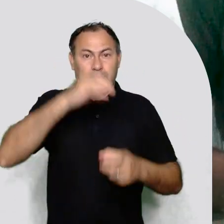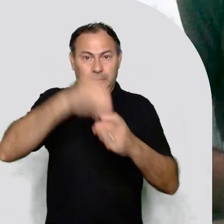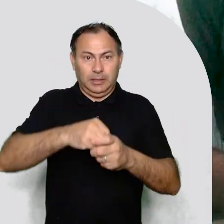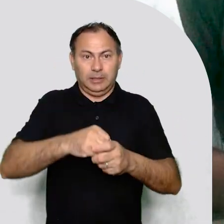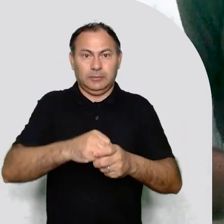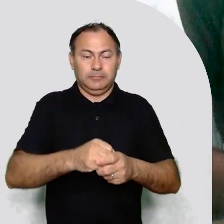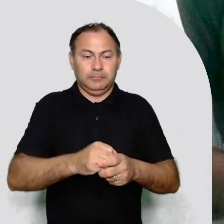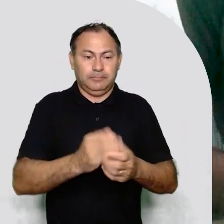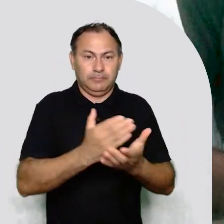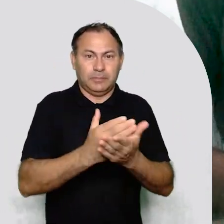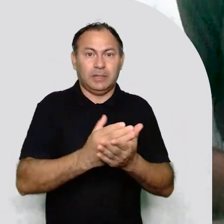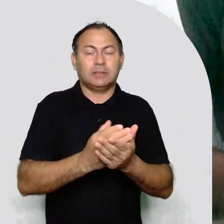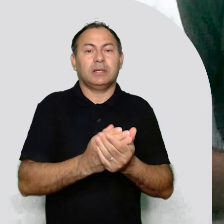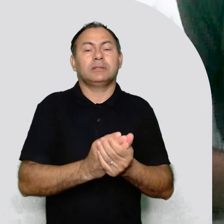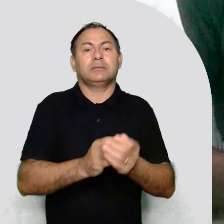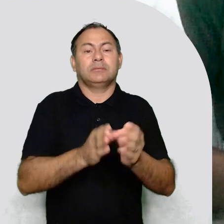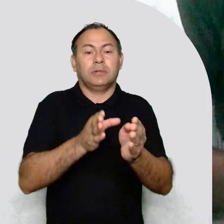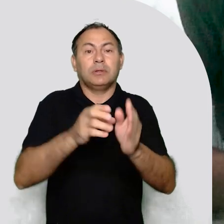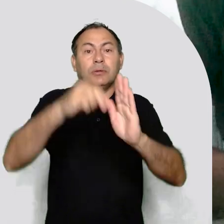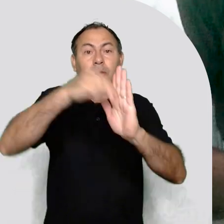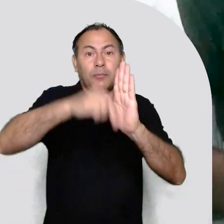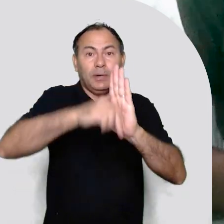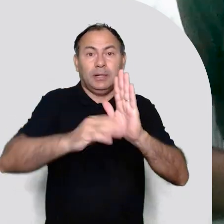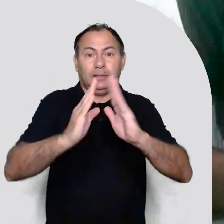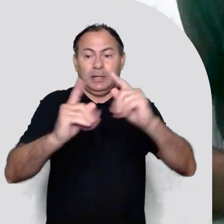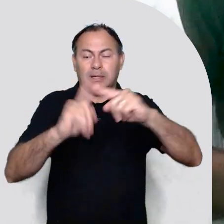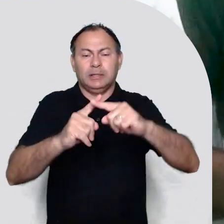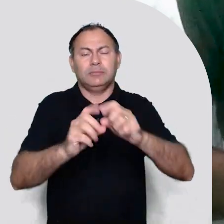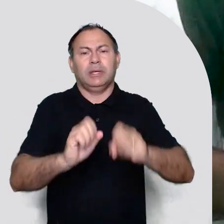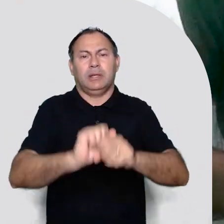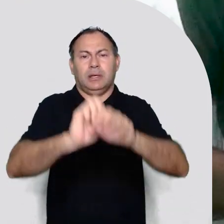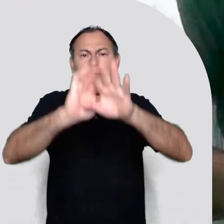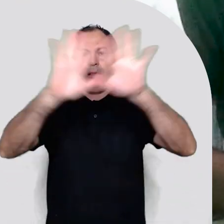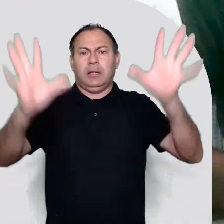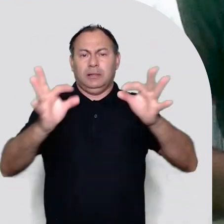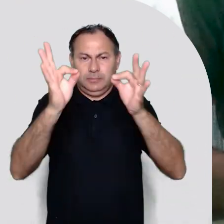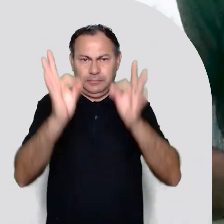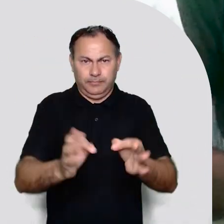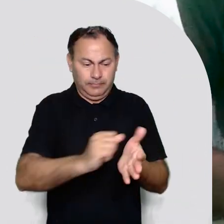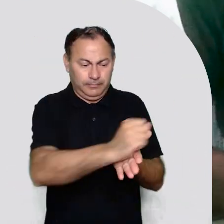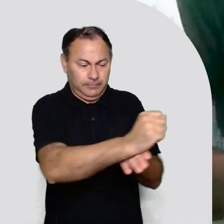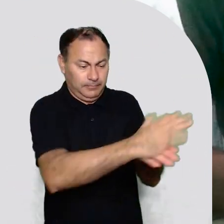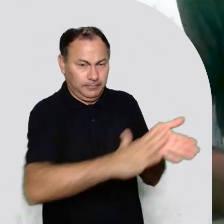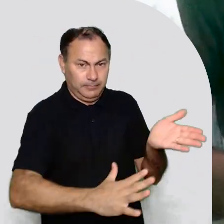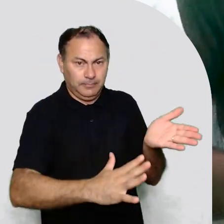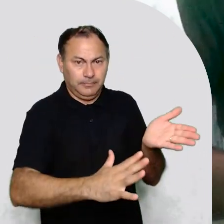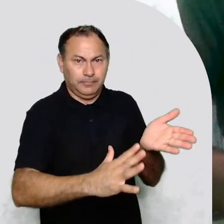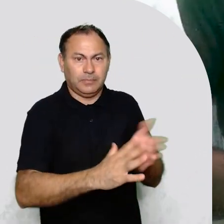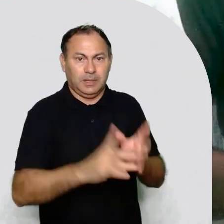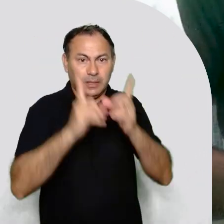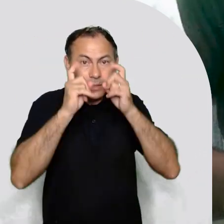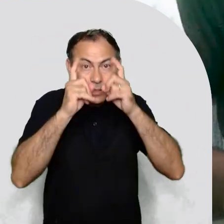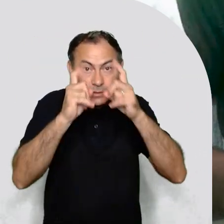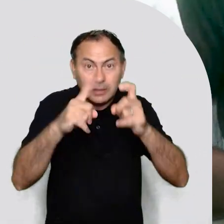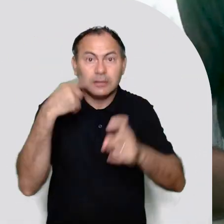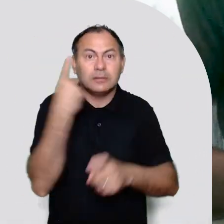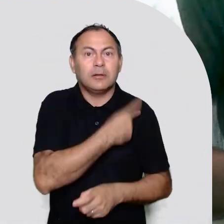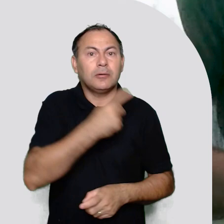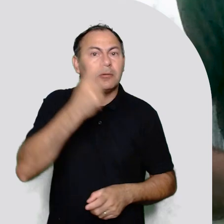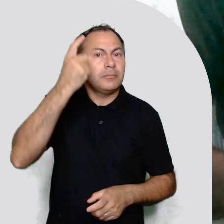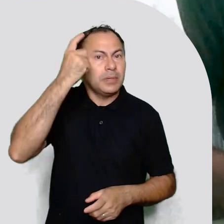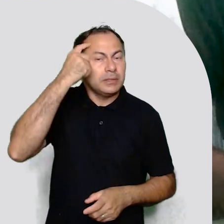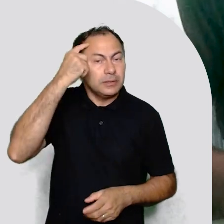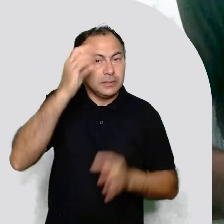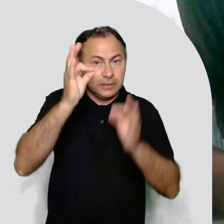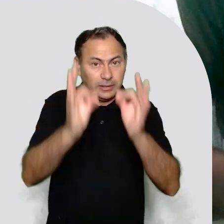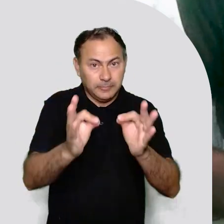dentro desses princípios da igreja, orientações muito claras e diretas. E aqui ele traz uma atividade muito interessante para a gente pensar